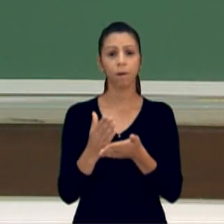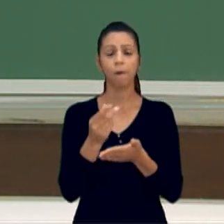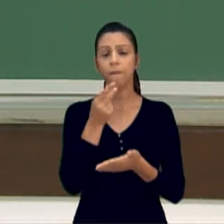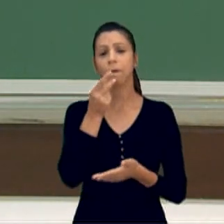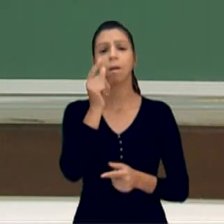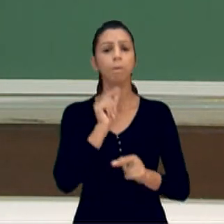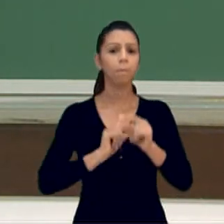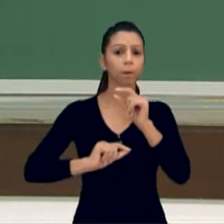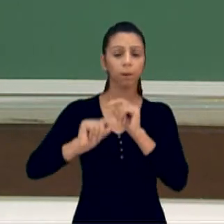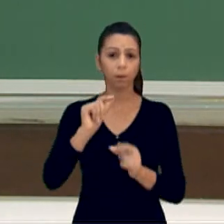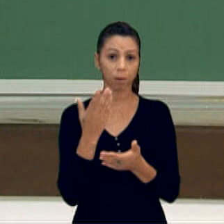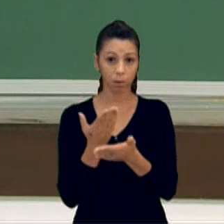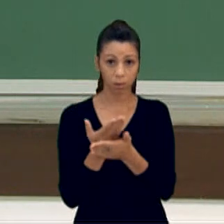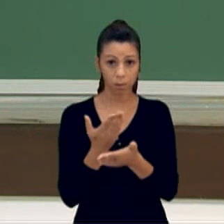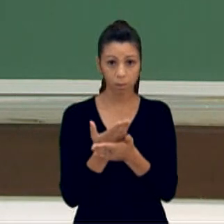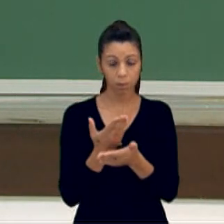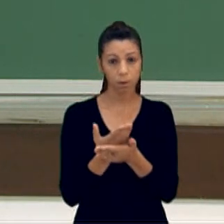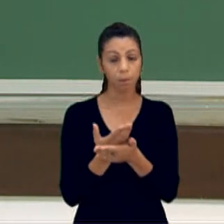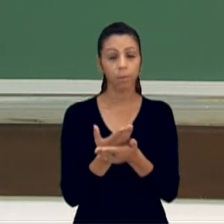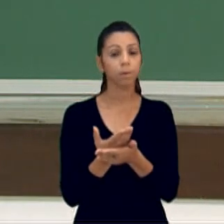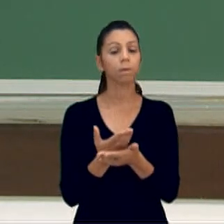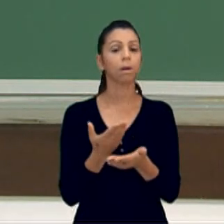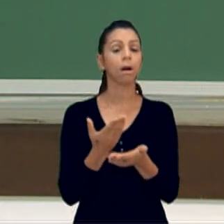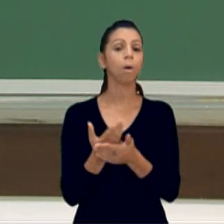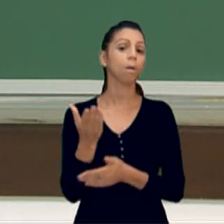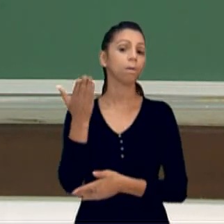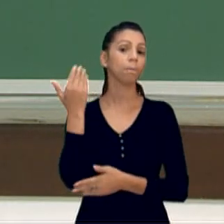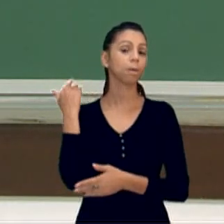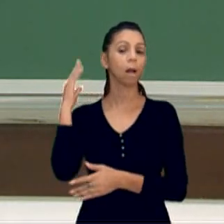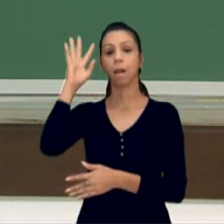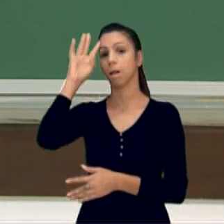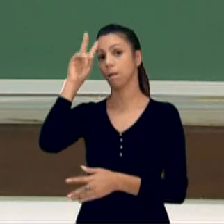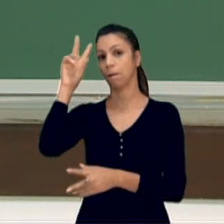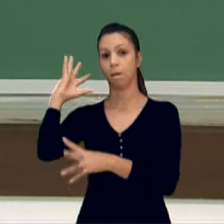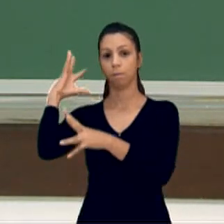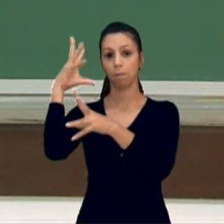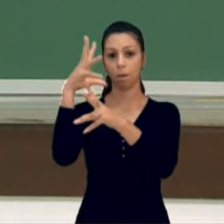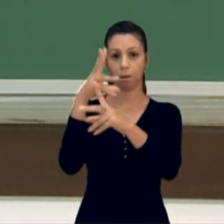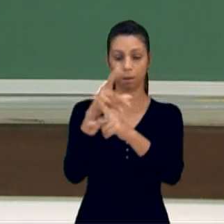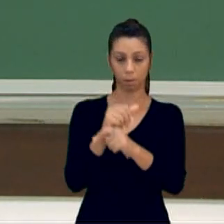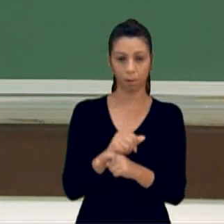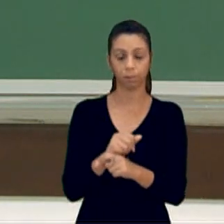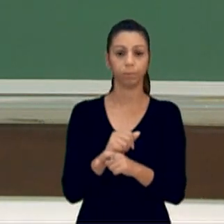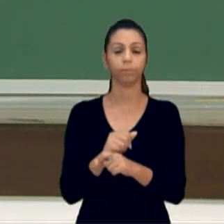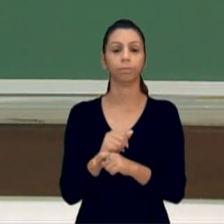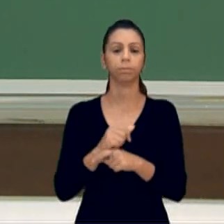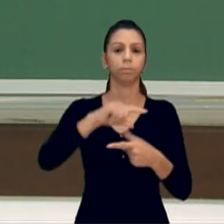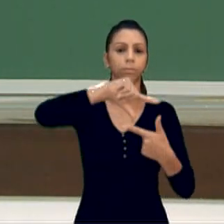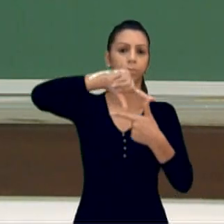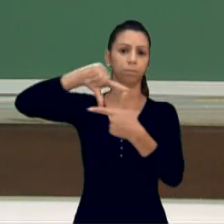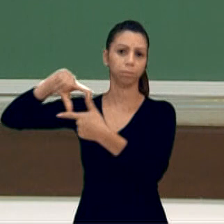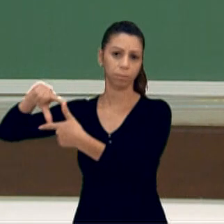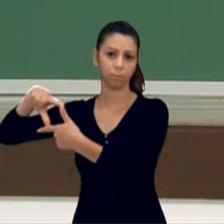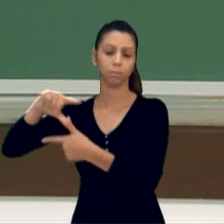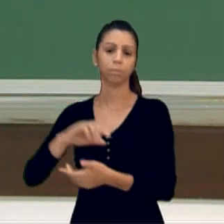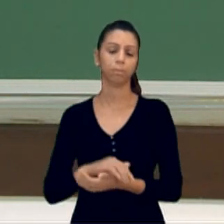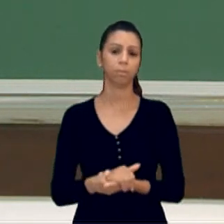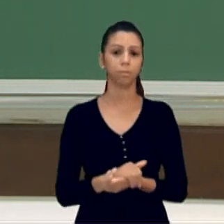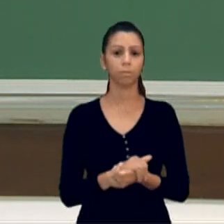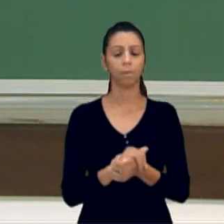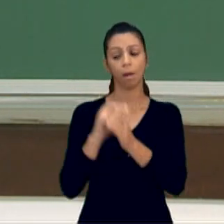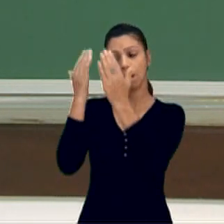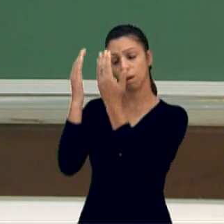passada. A aula passada, nós falamos sobre cartoons, eu trouxe alguns cartoons para analisar com vocês. Nós falamos